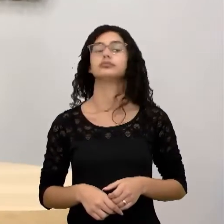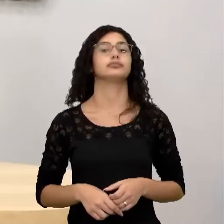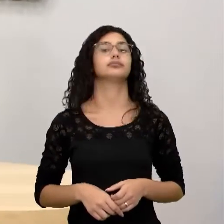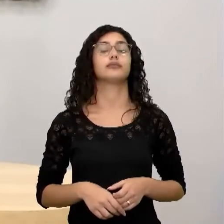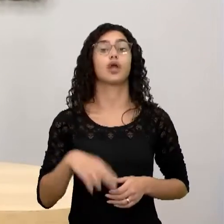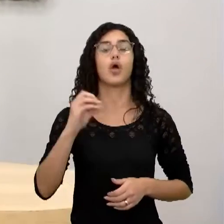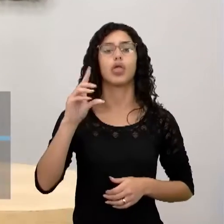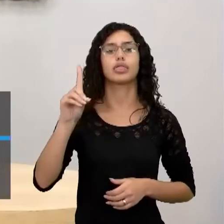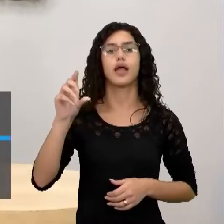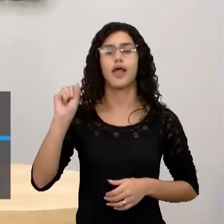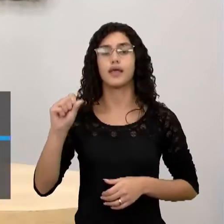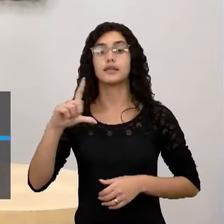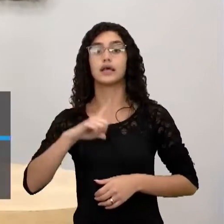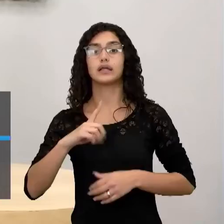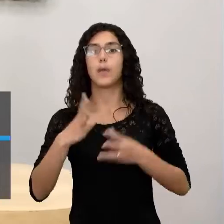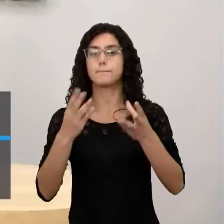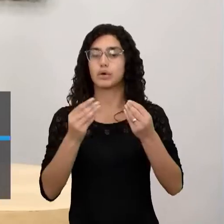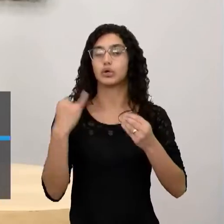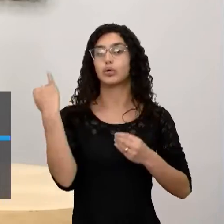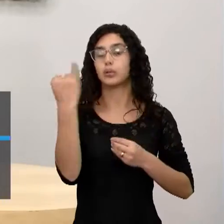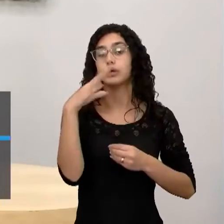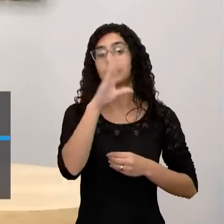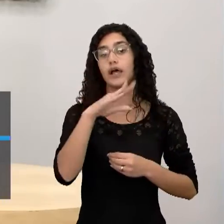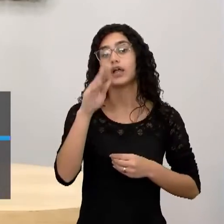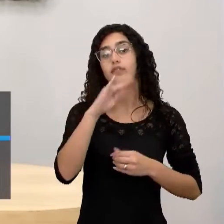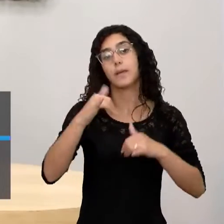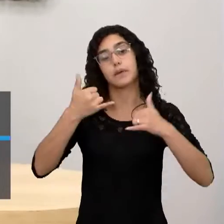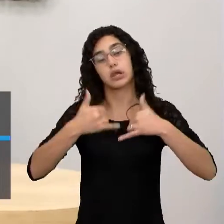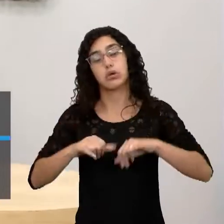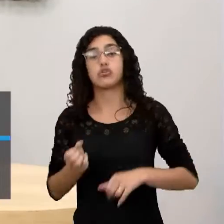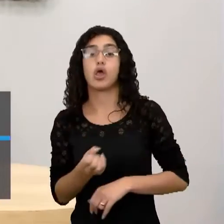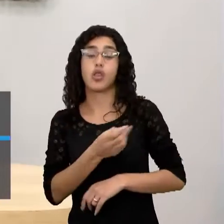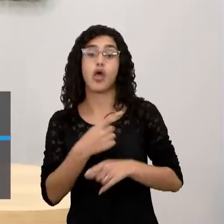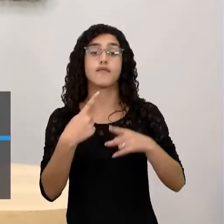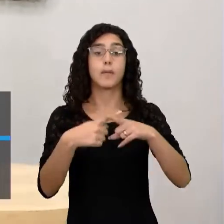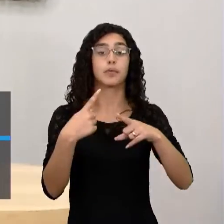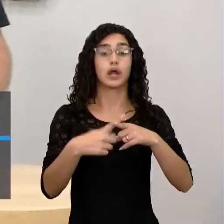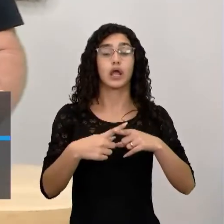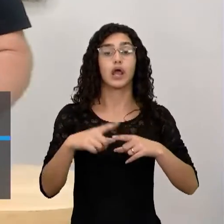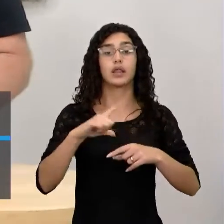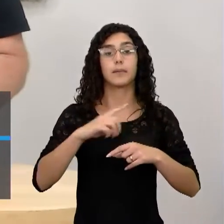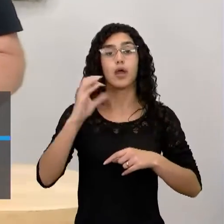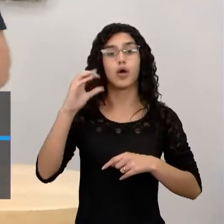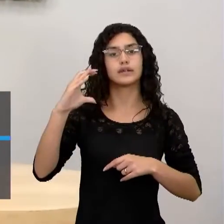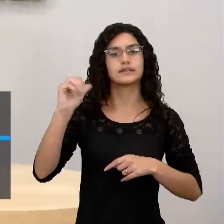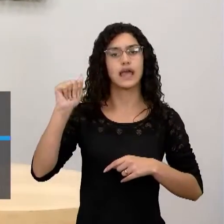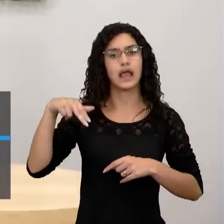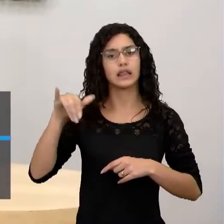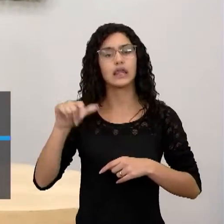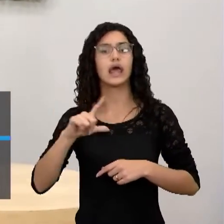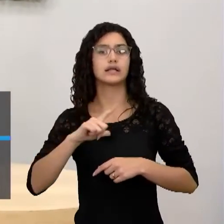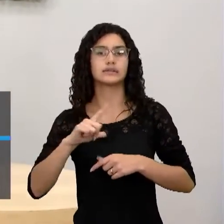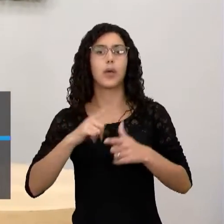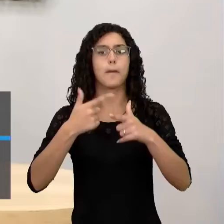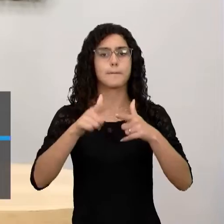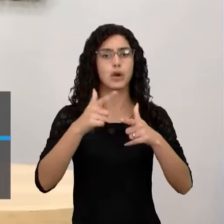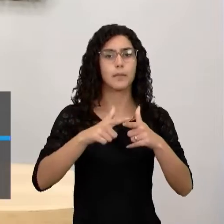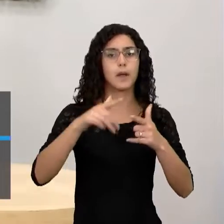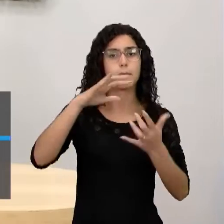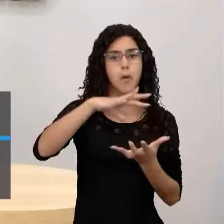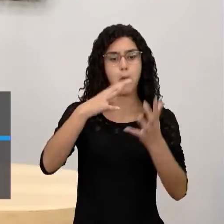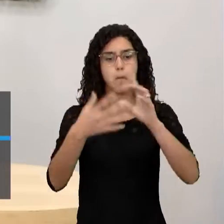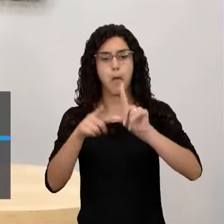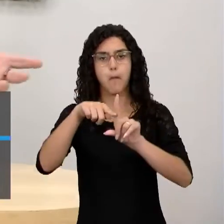Esse ODS aí é super importante, né? Fala de energias renováveis, né? Até porque, né, a Oceania sofre aí com problema aí de aquecimento